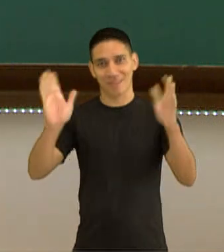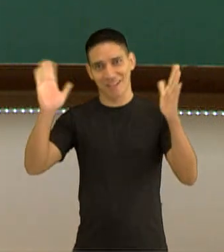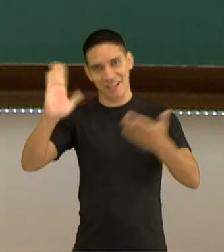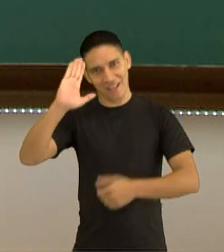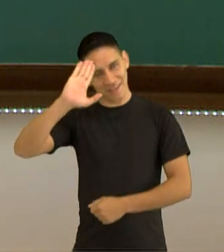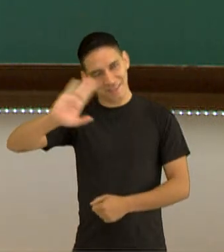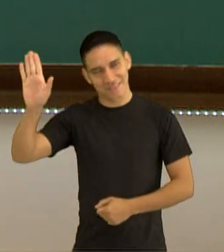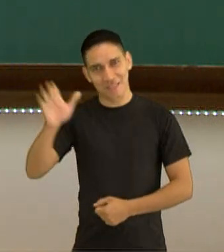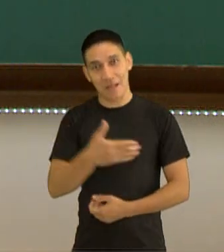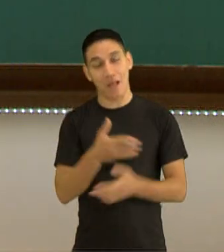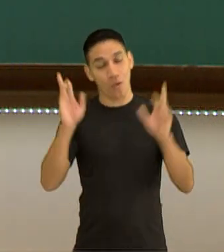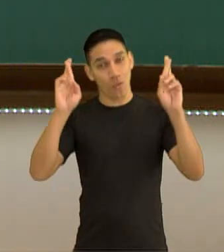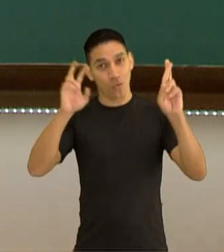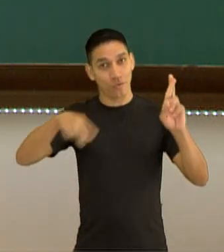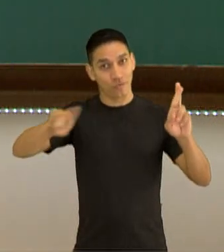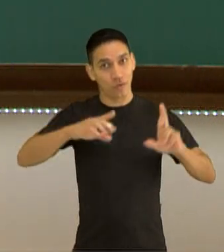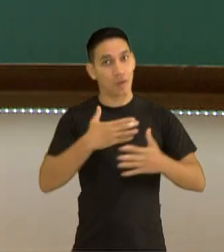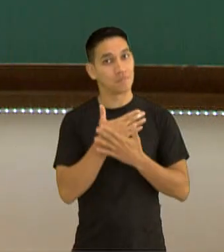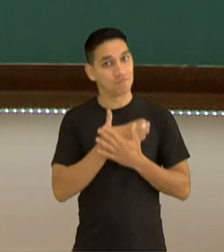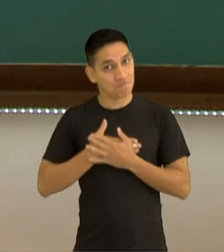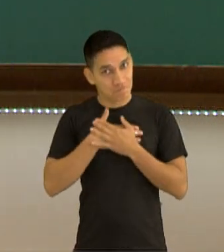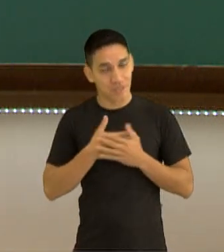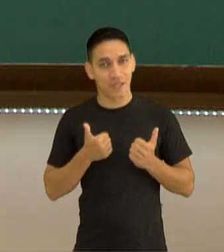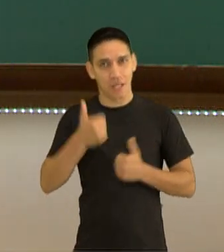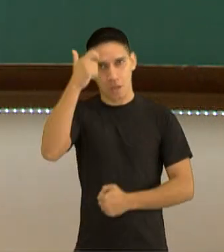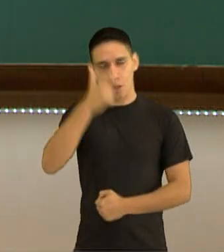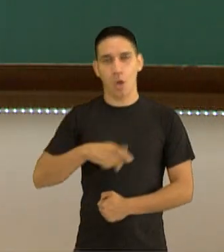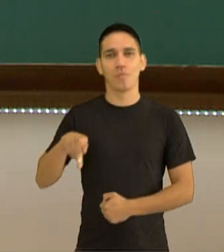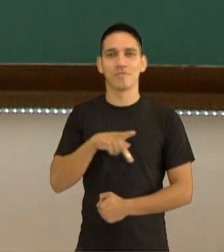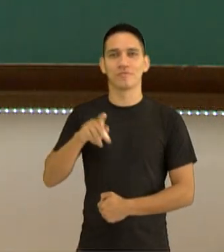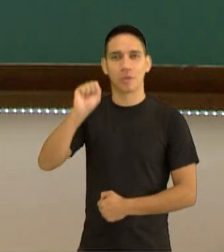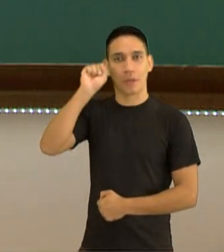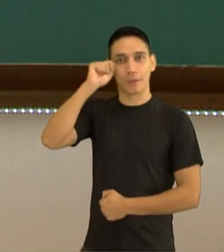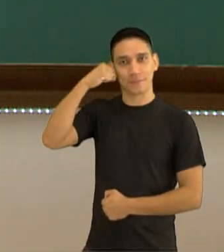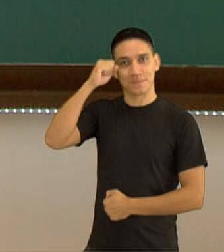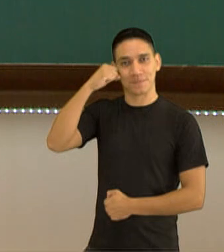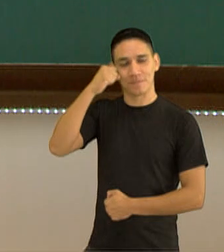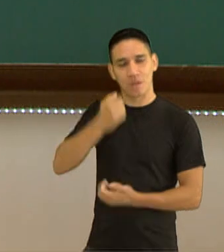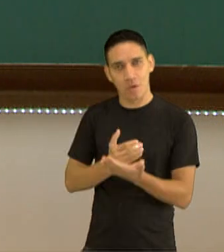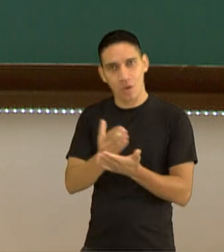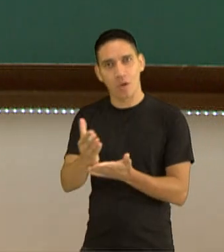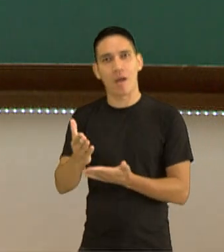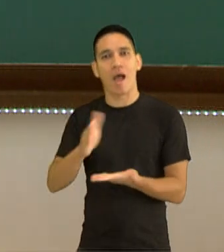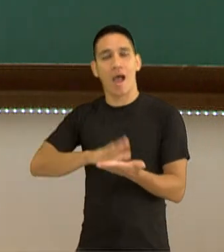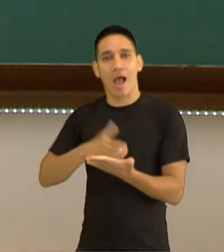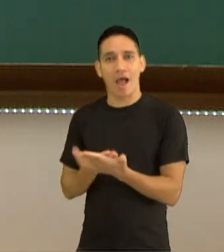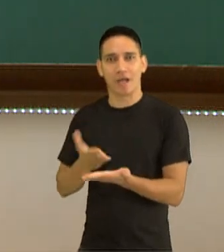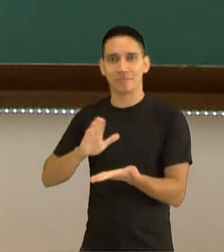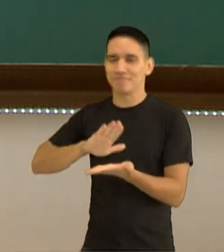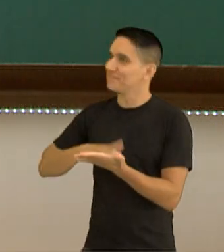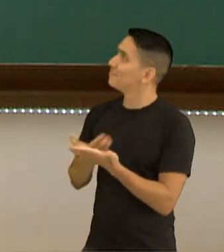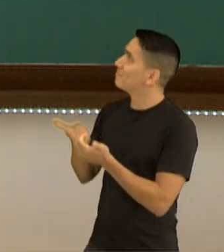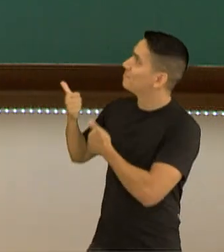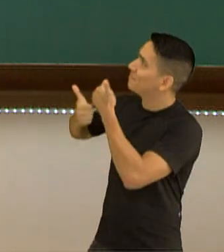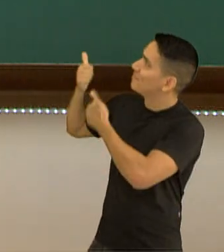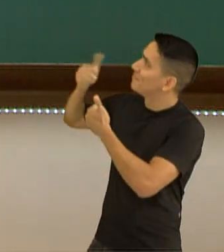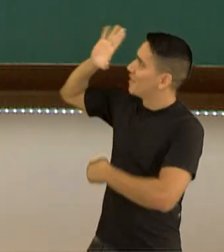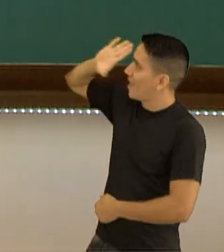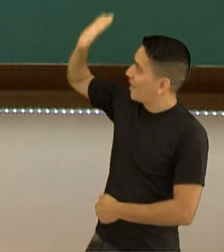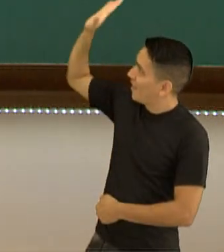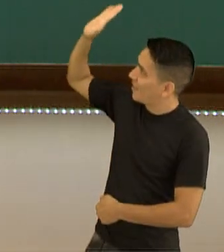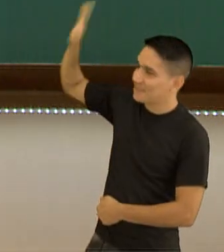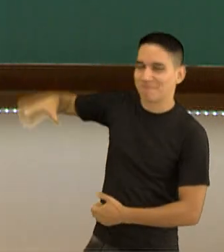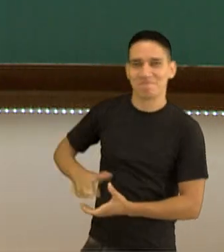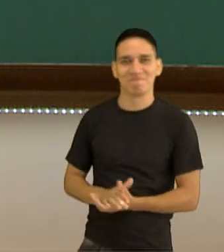everyone! Espero que todos vocês estejam bem. Eu sou o professor Silvio e vamos começar a aula de hoje cumprimentando o nosso intérprete. Hello,